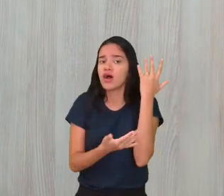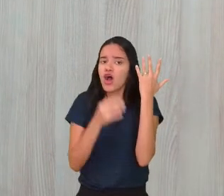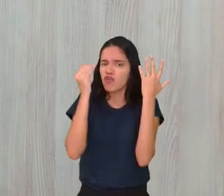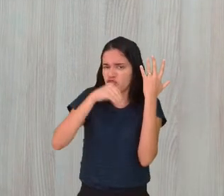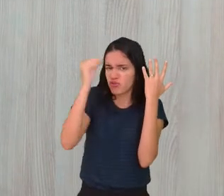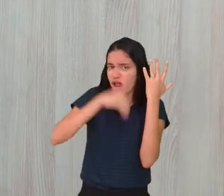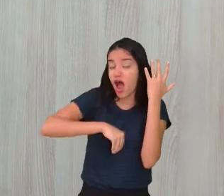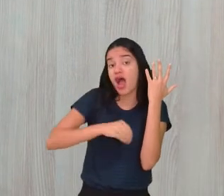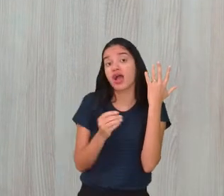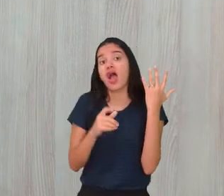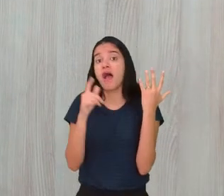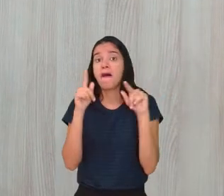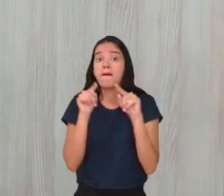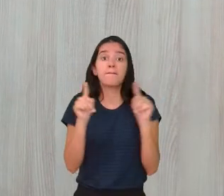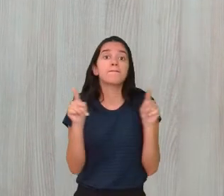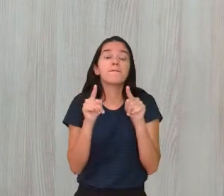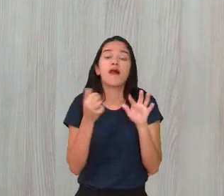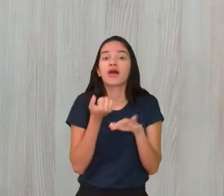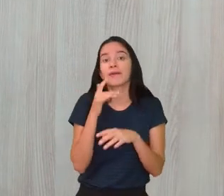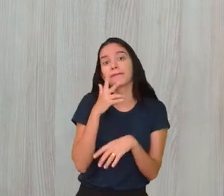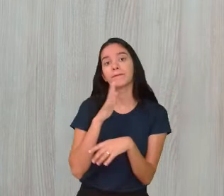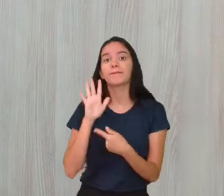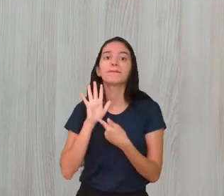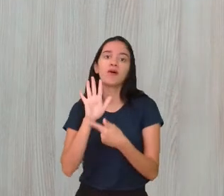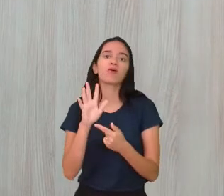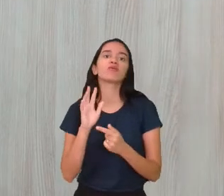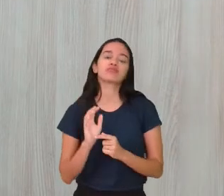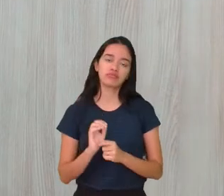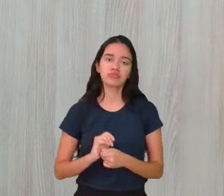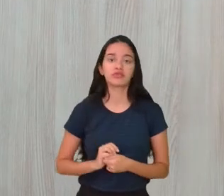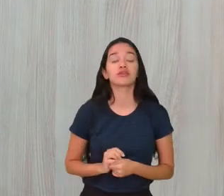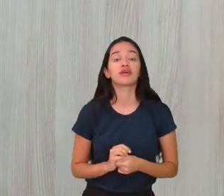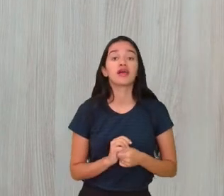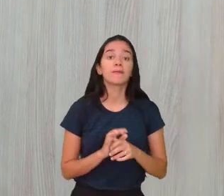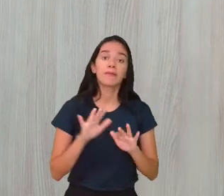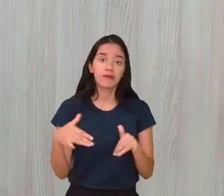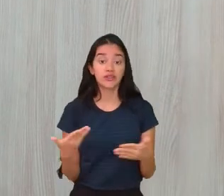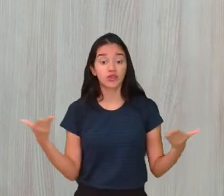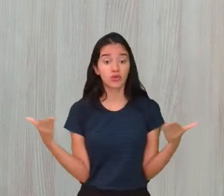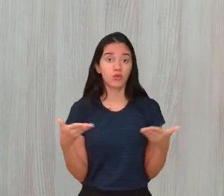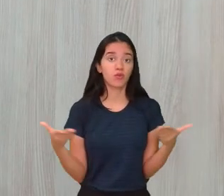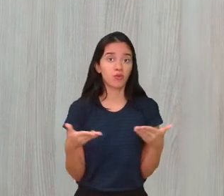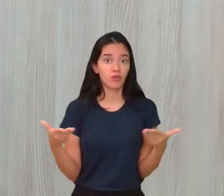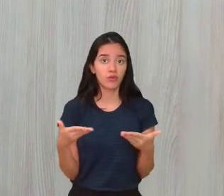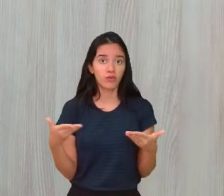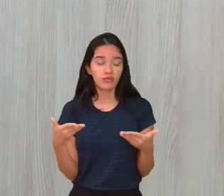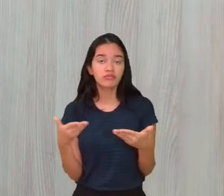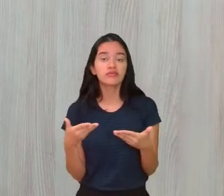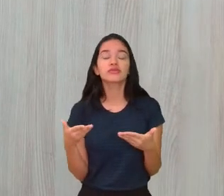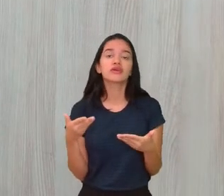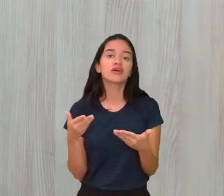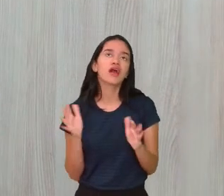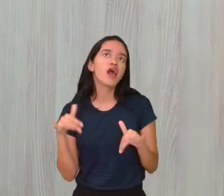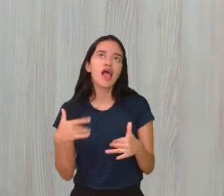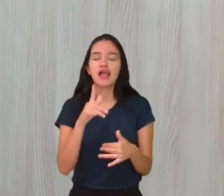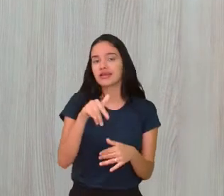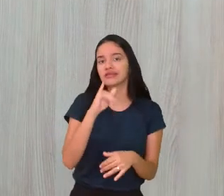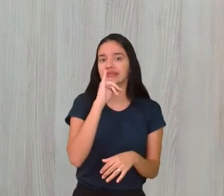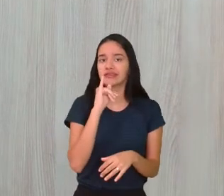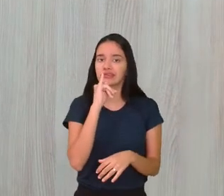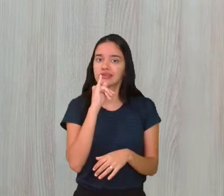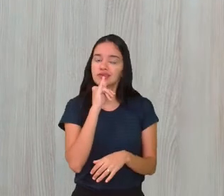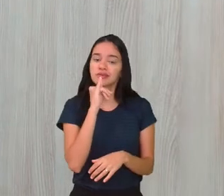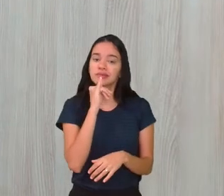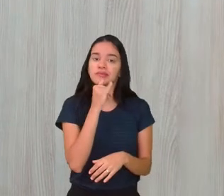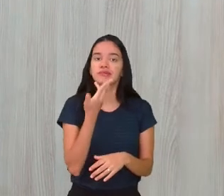mas mostra que ali era Mata Atlântica. Exato. Né? Então hoje, por mais que muitas vezes